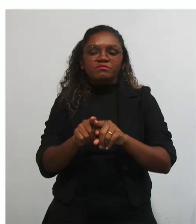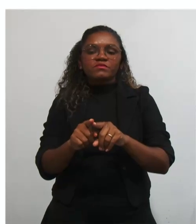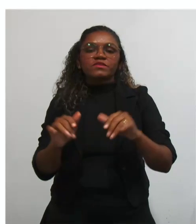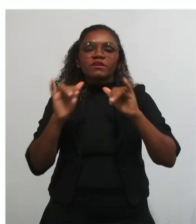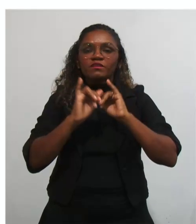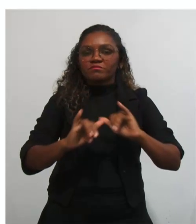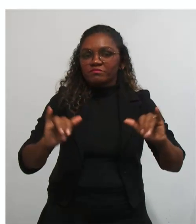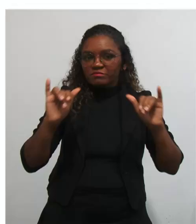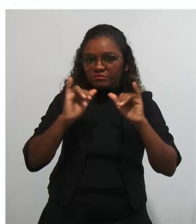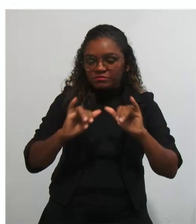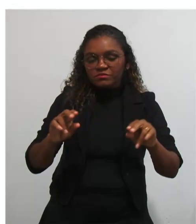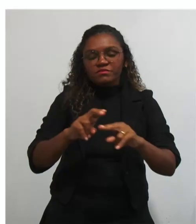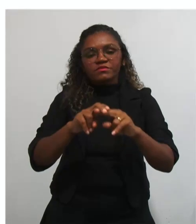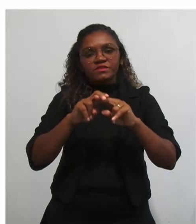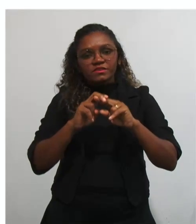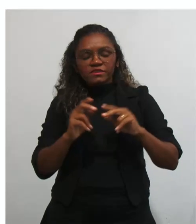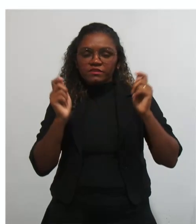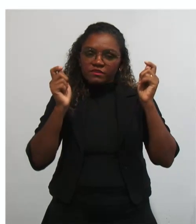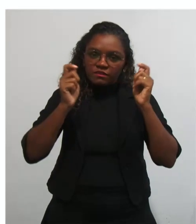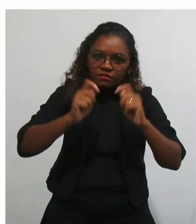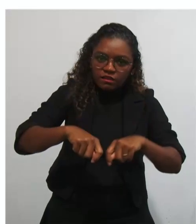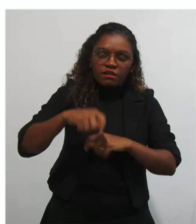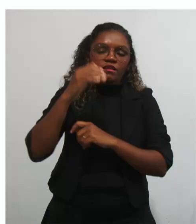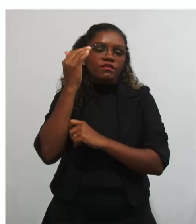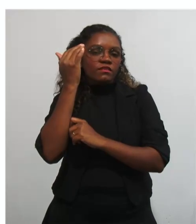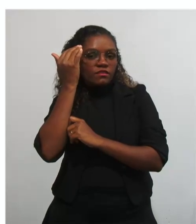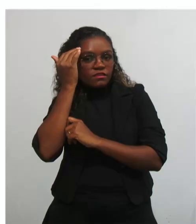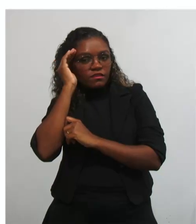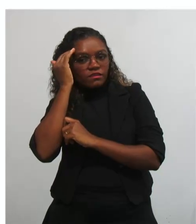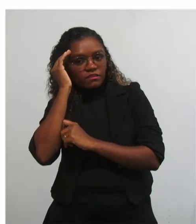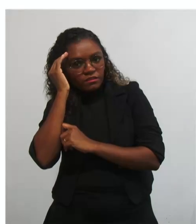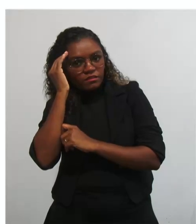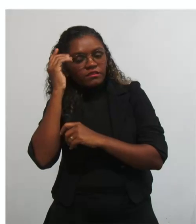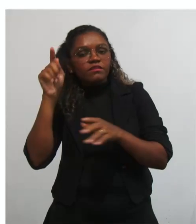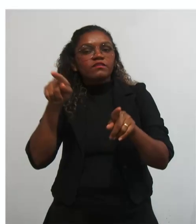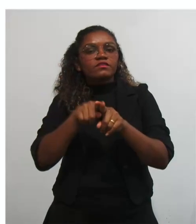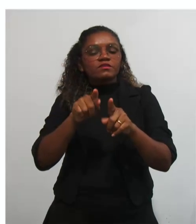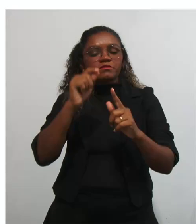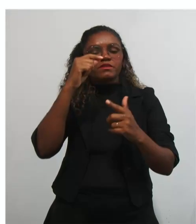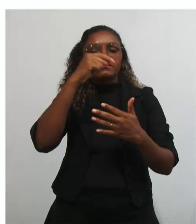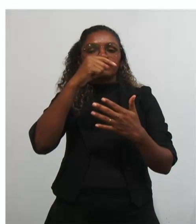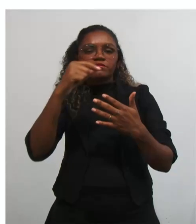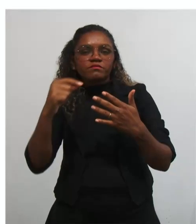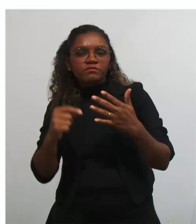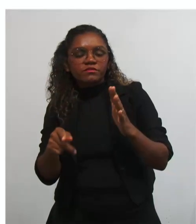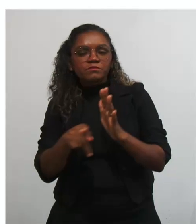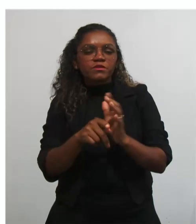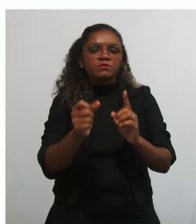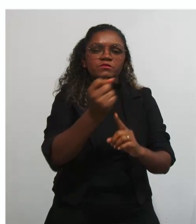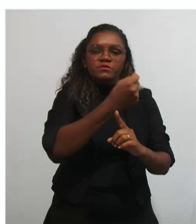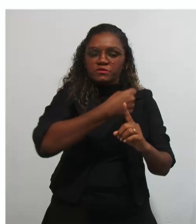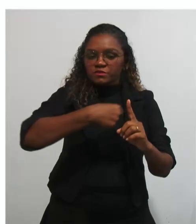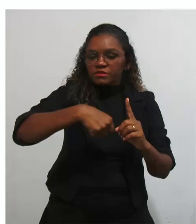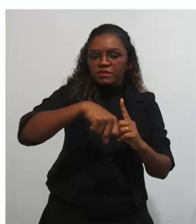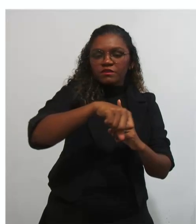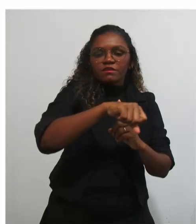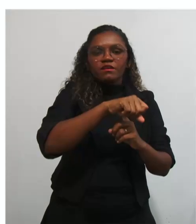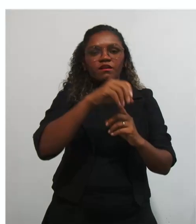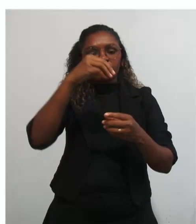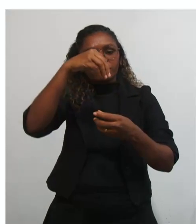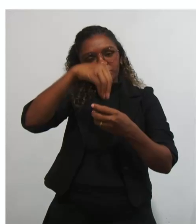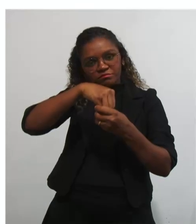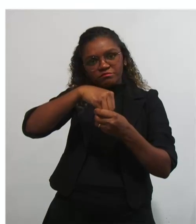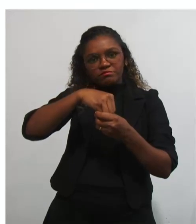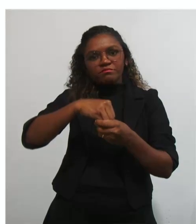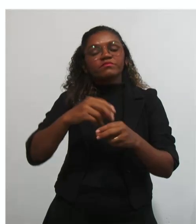Assim, é possível compreendê-la e considerar os aspectos sociais e ideológicos que a constituem.